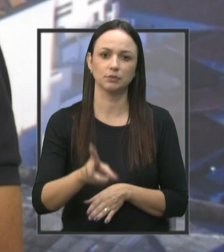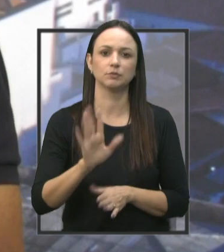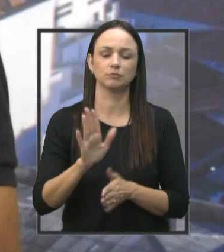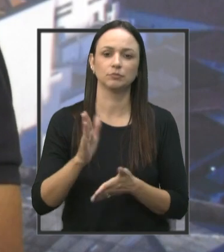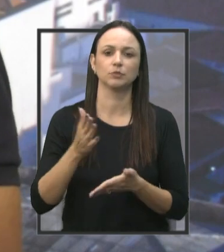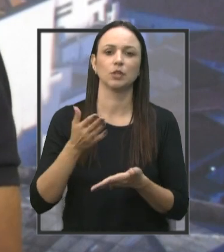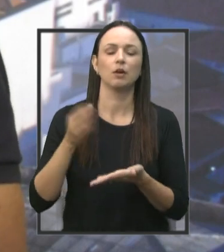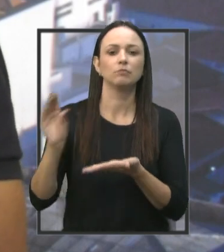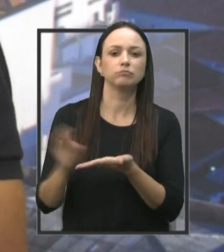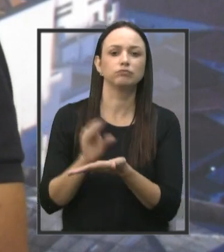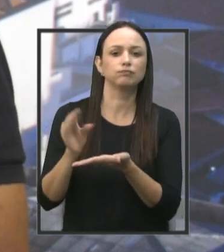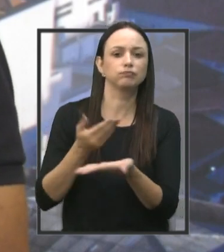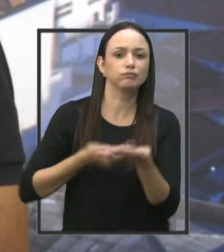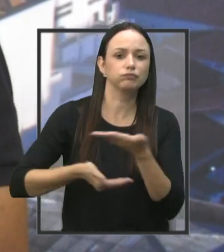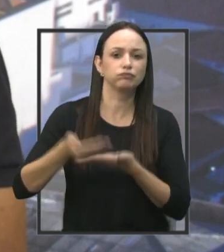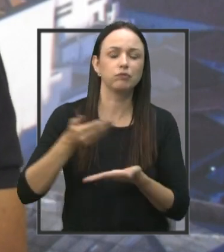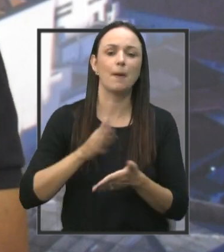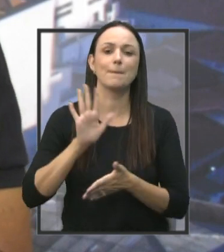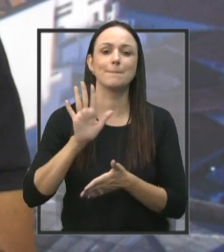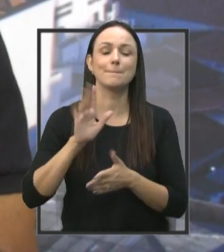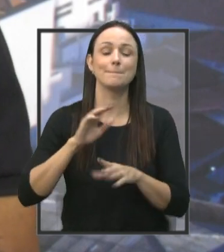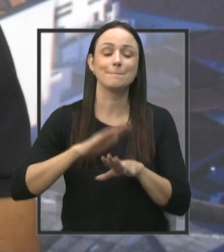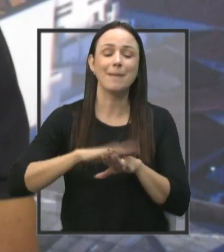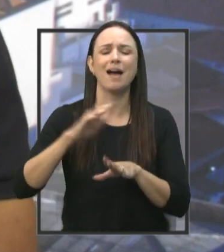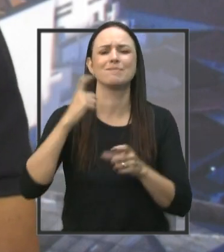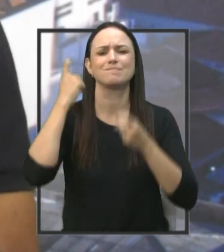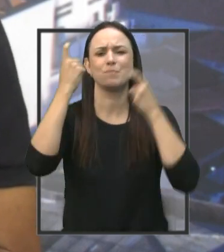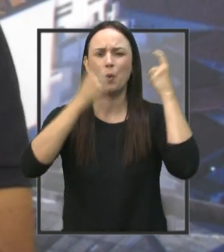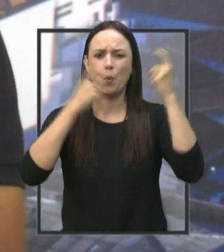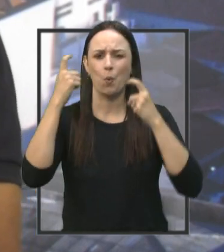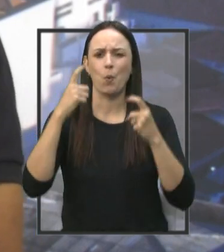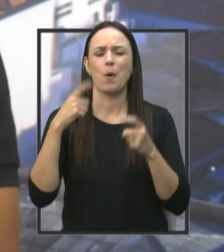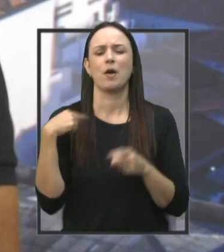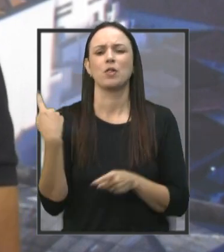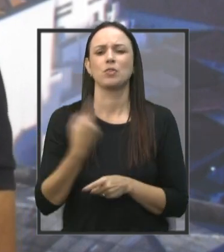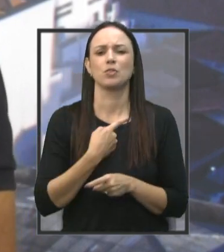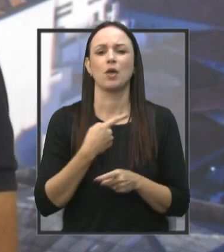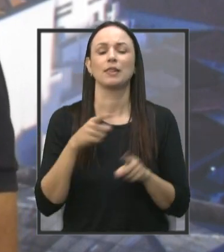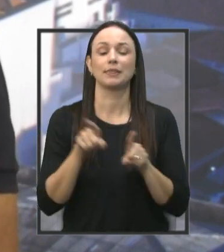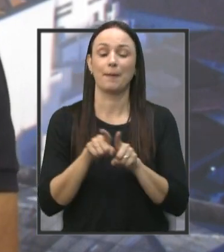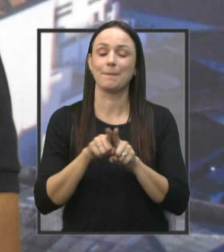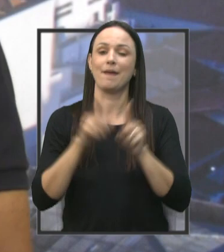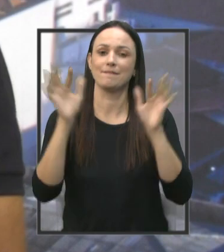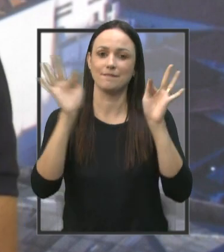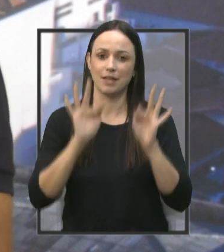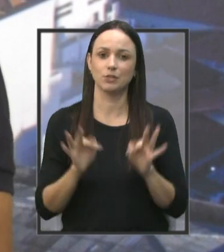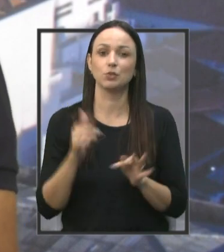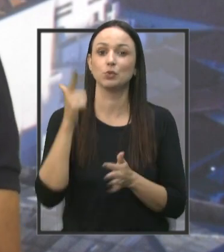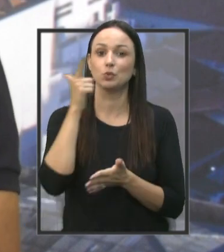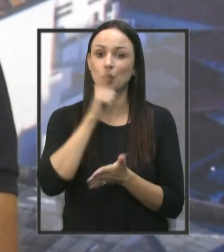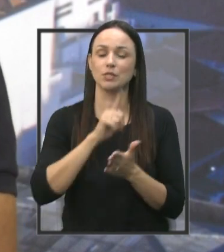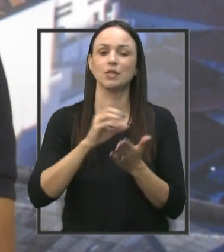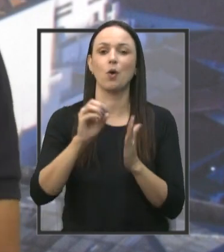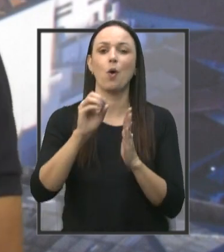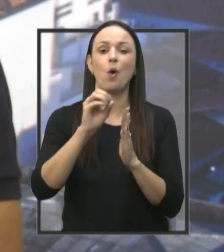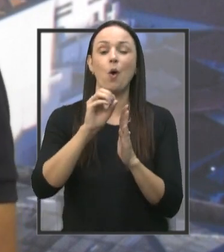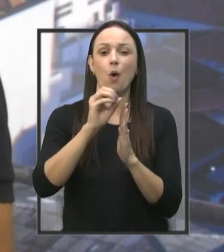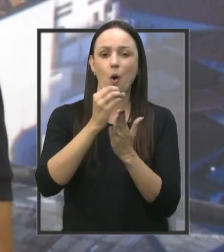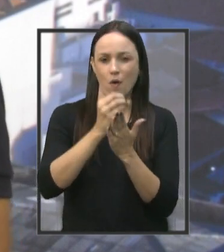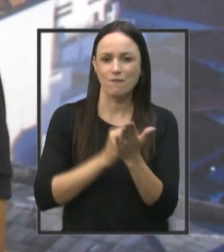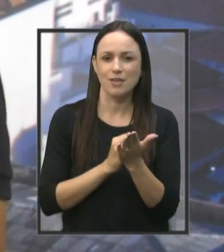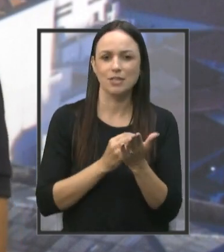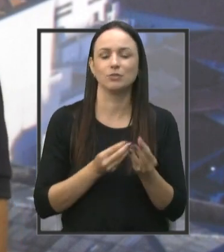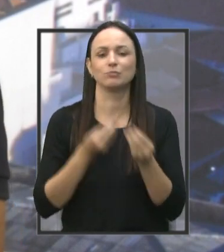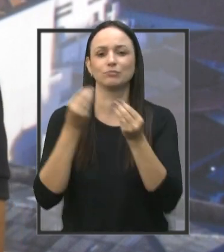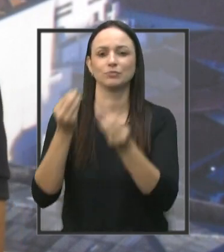um fluxo contínuo. Agora, o que mais nos preocupa e o que mais nos deixou felizes ao entregar o ofício para